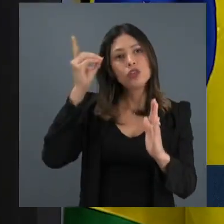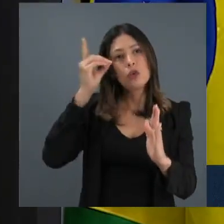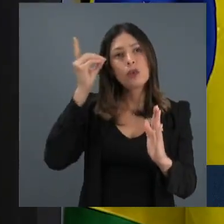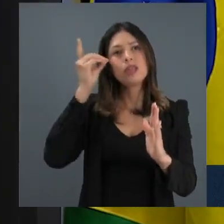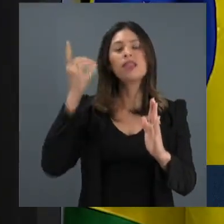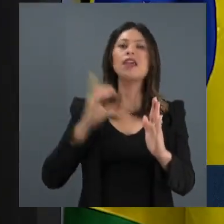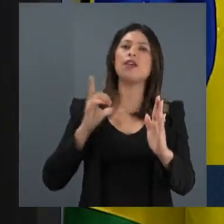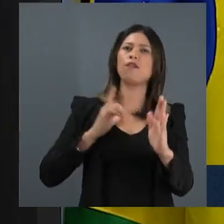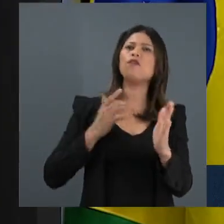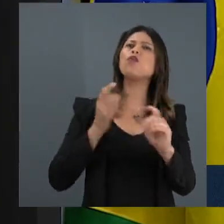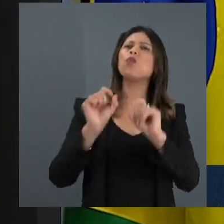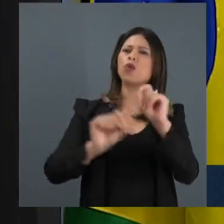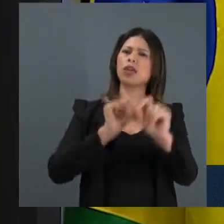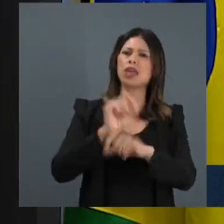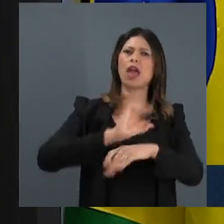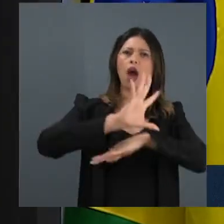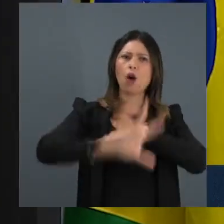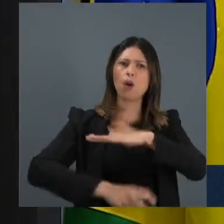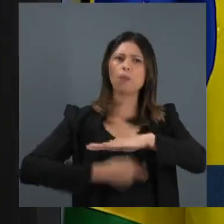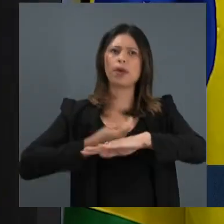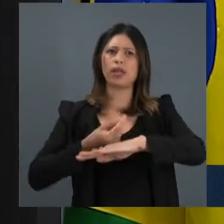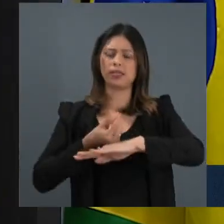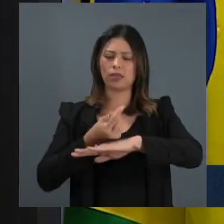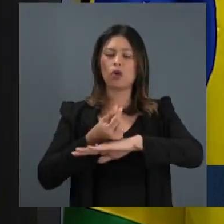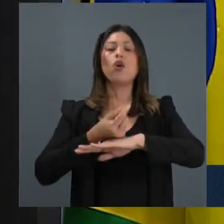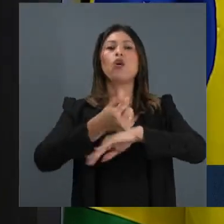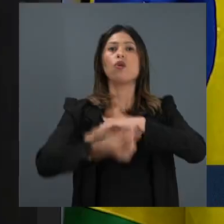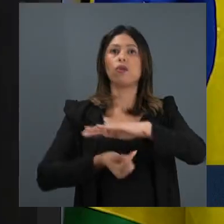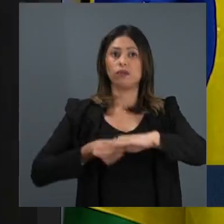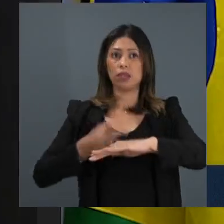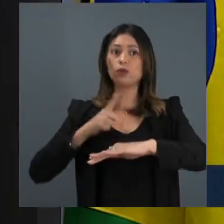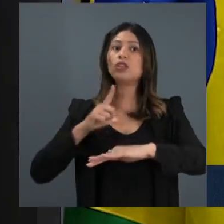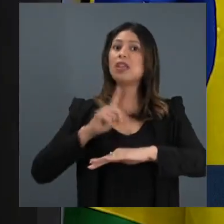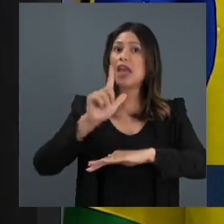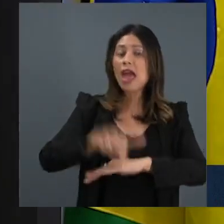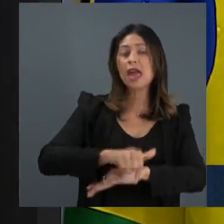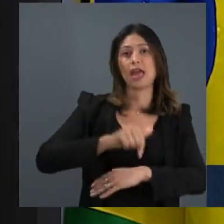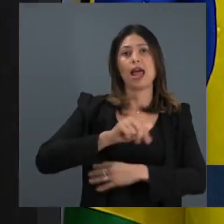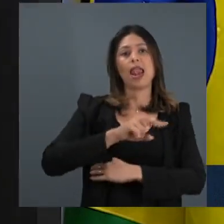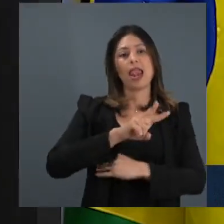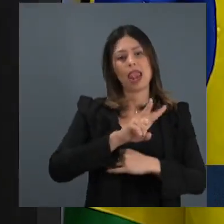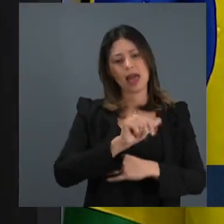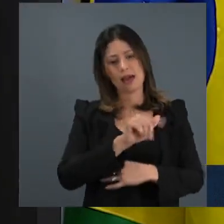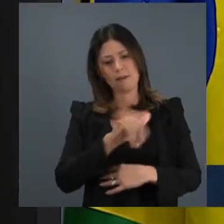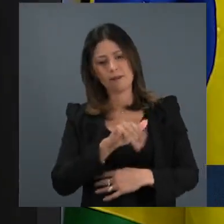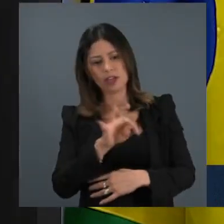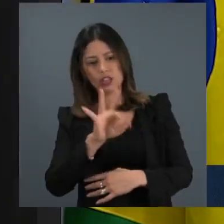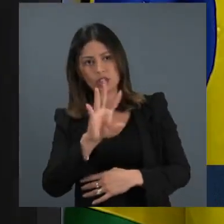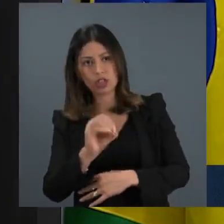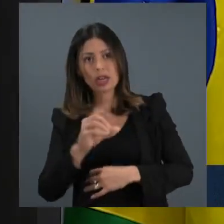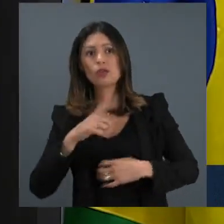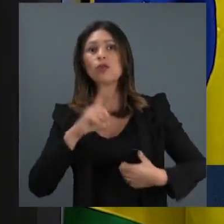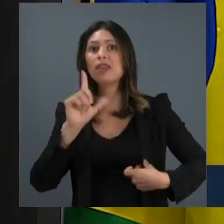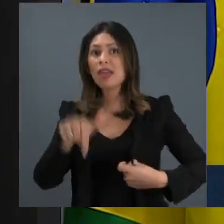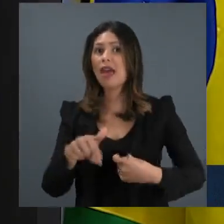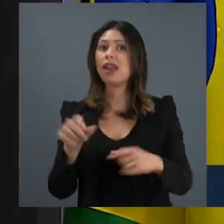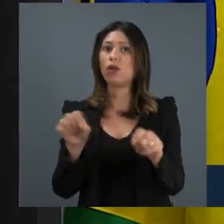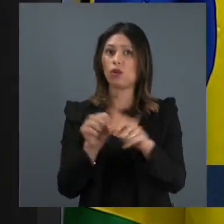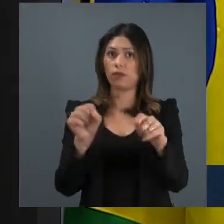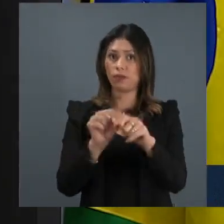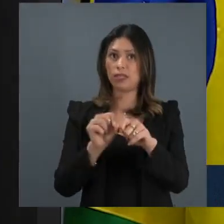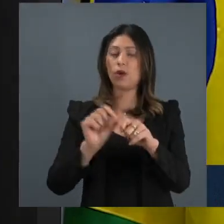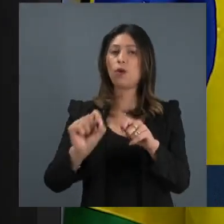o maior legado histórico no enfrentamento à corrupção e impunidade nesta nação. Em